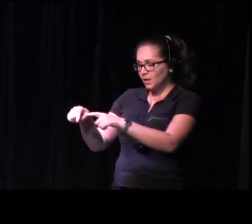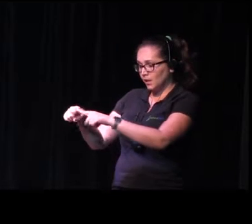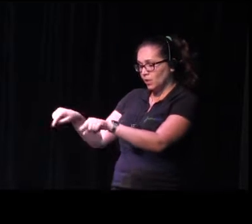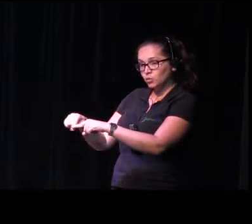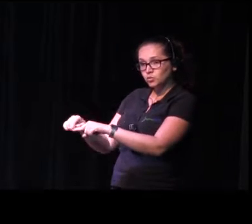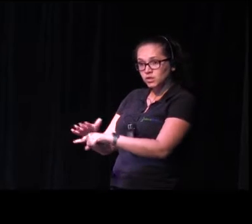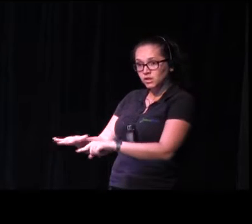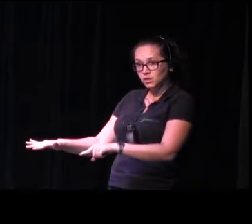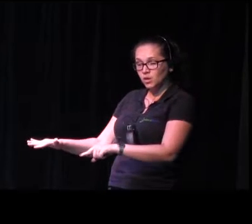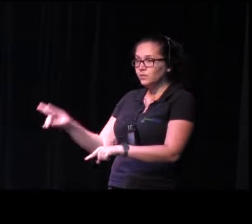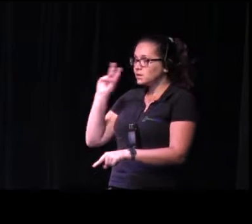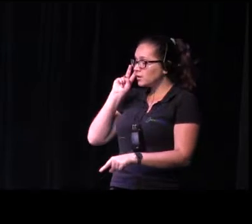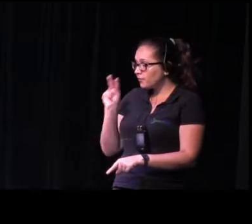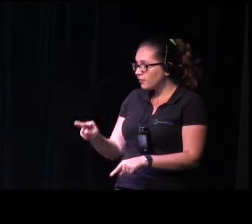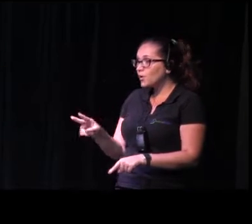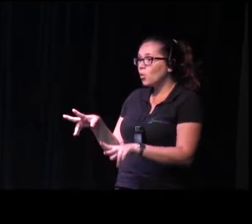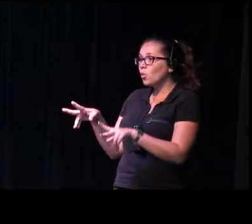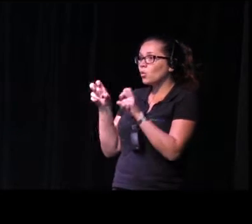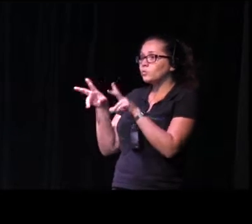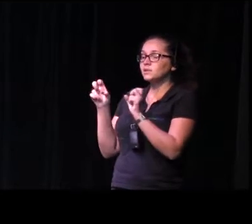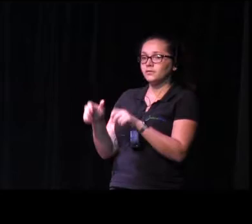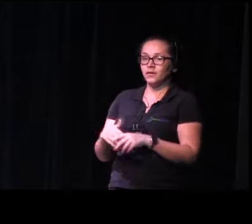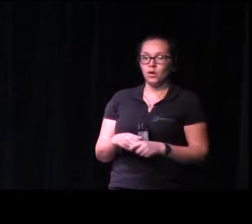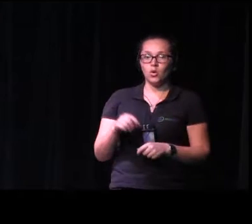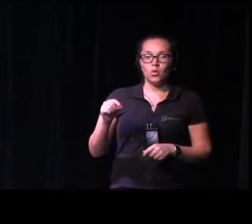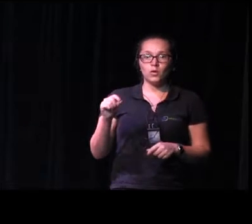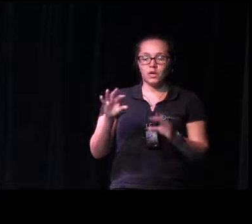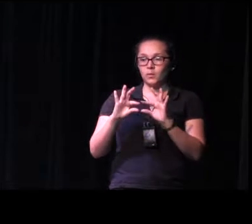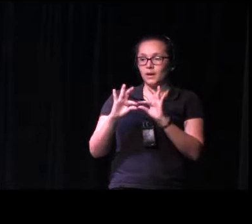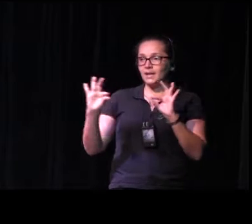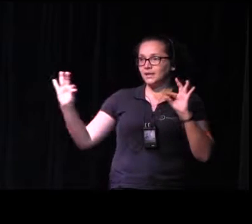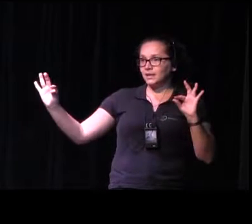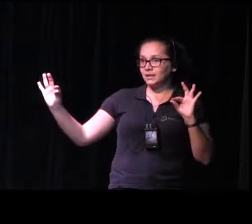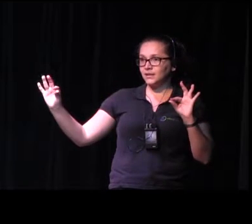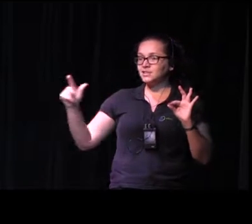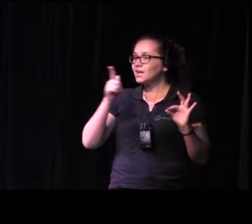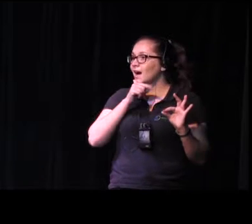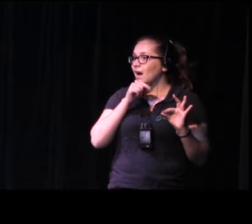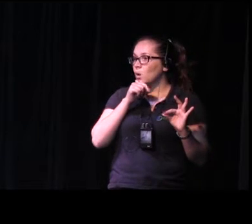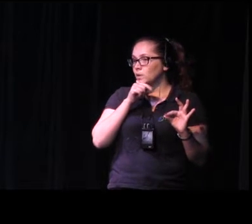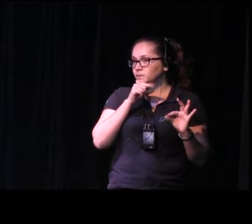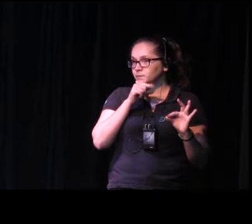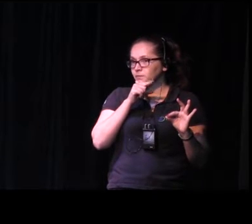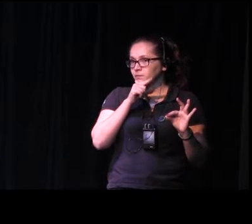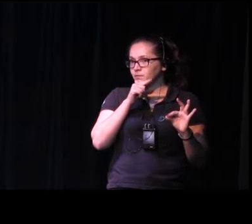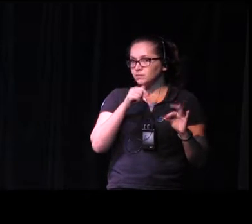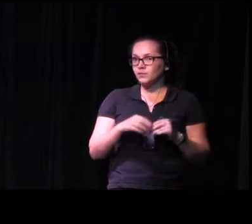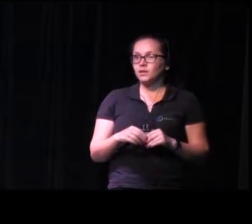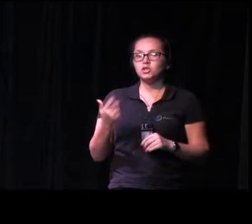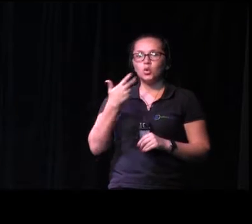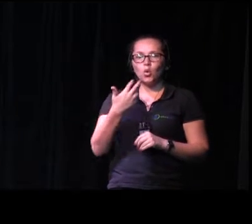se você colocar no chão, você vai observar uma linha de